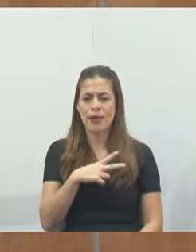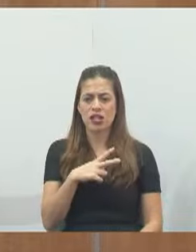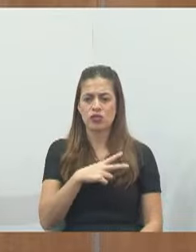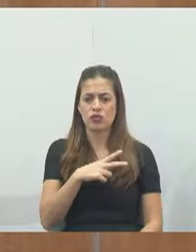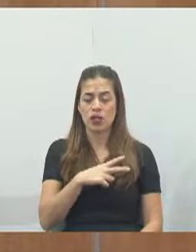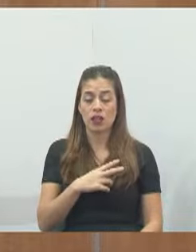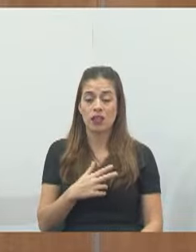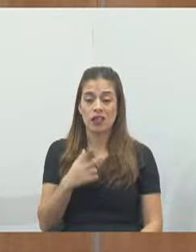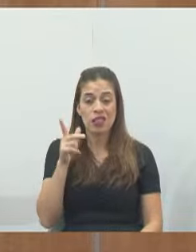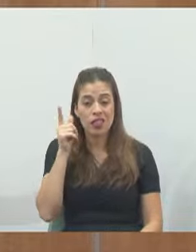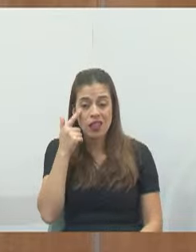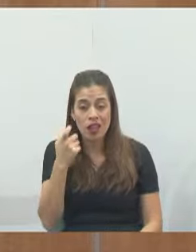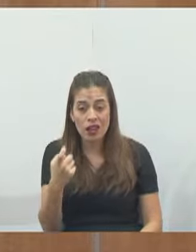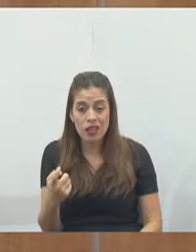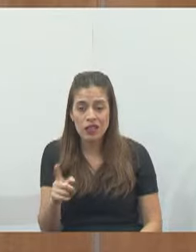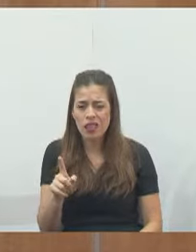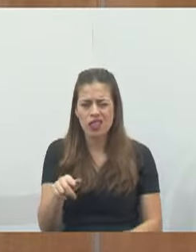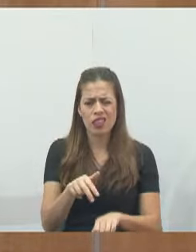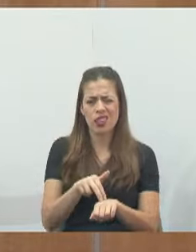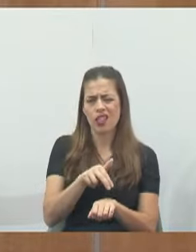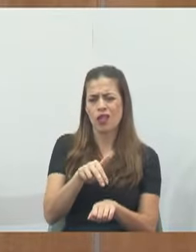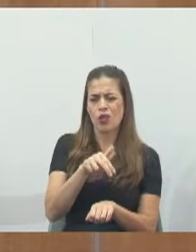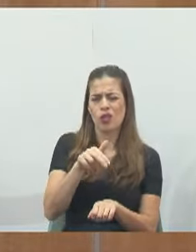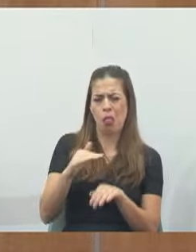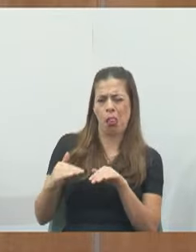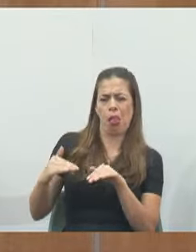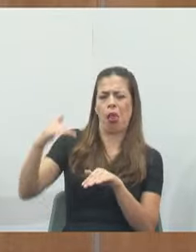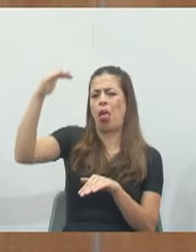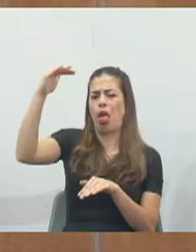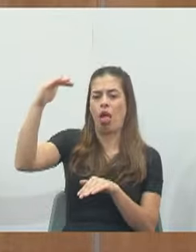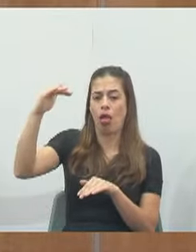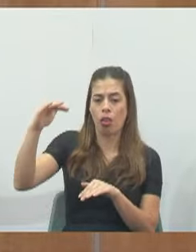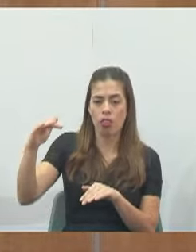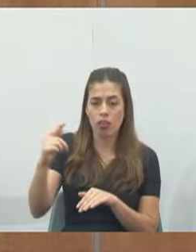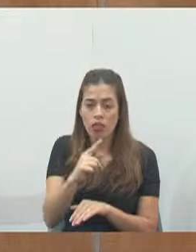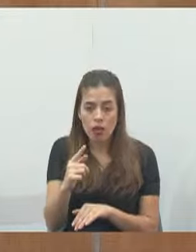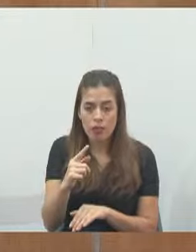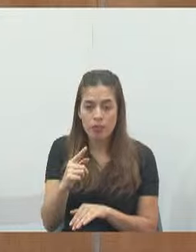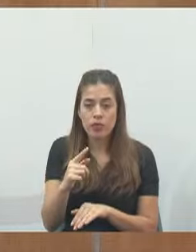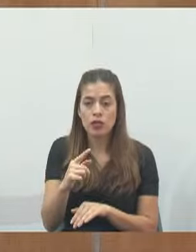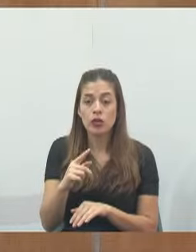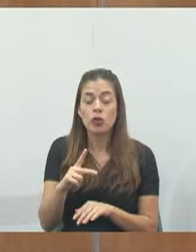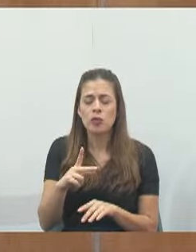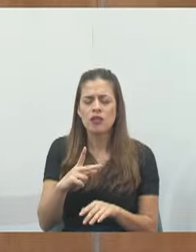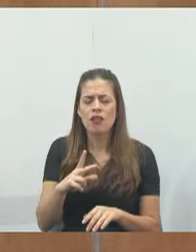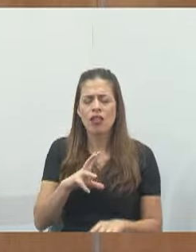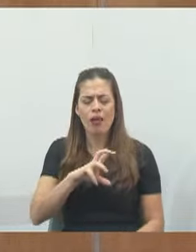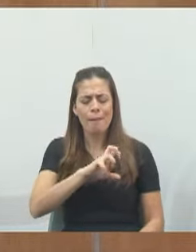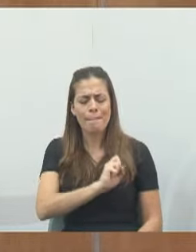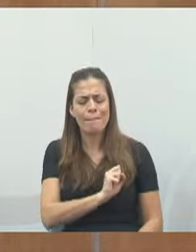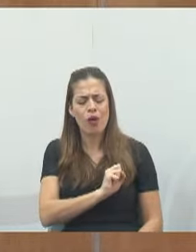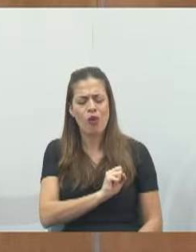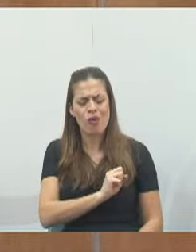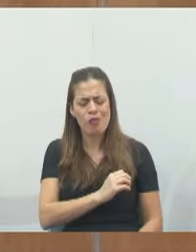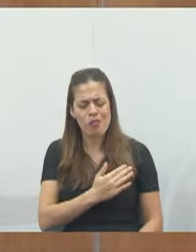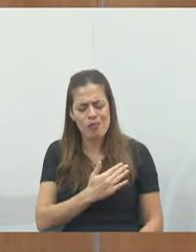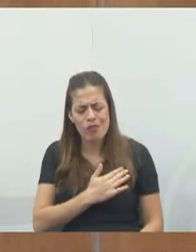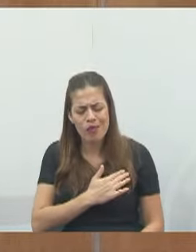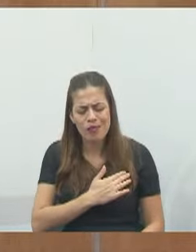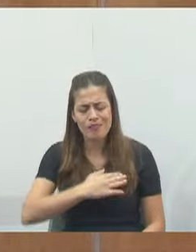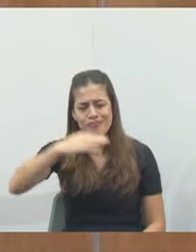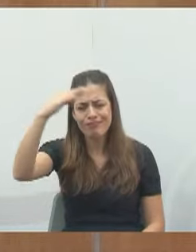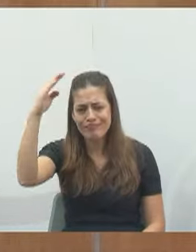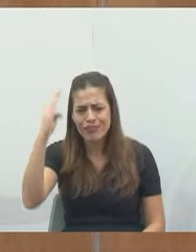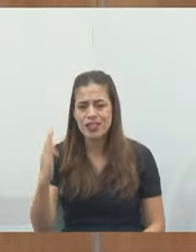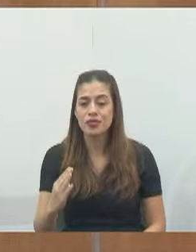de nacionalismo ou de extremo nacionalismo. Estou falando de patriotismo. Nós devemos,